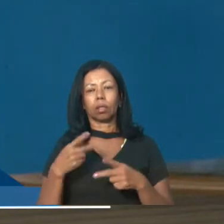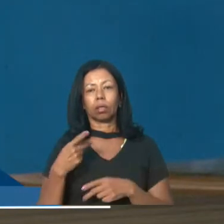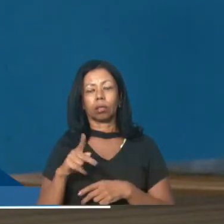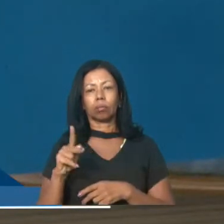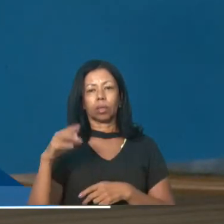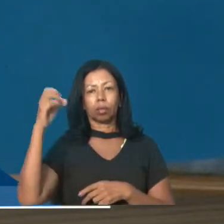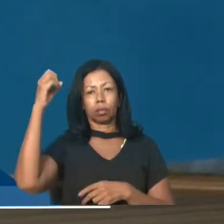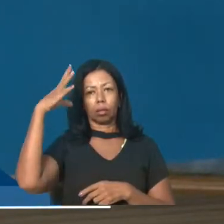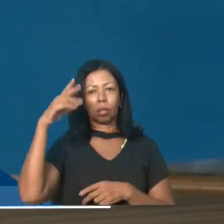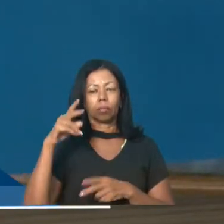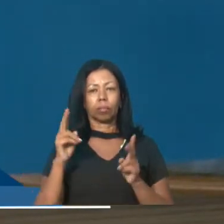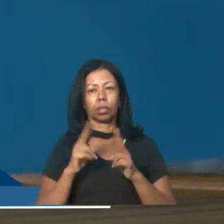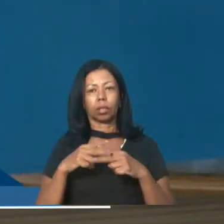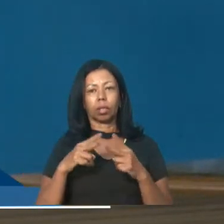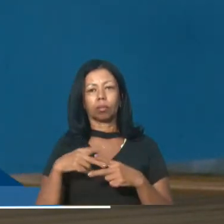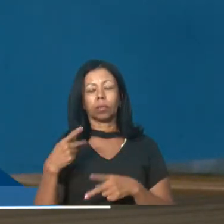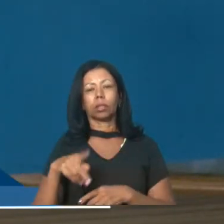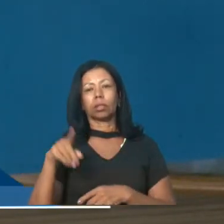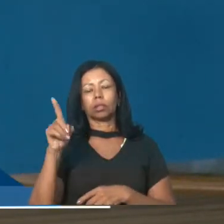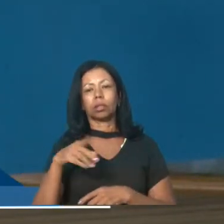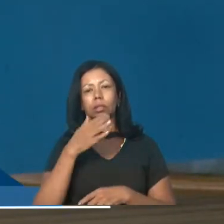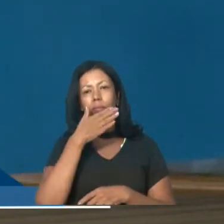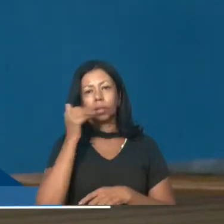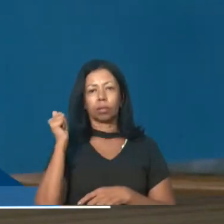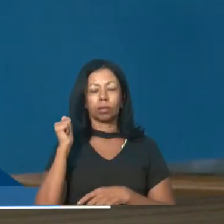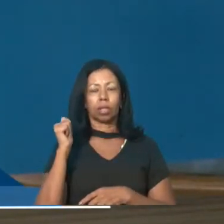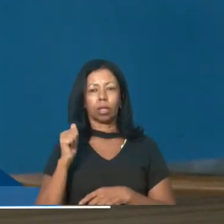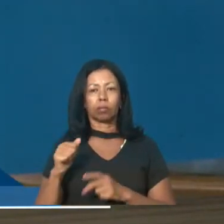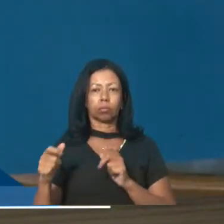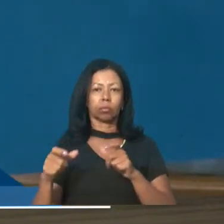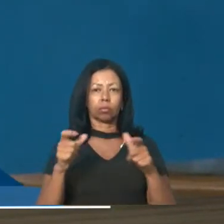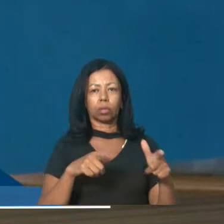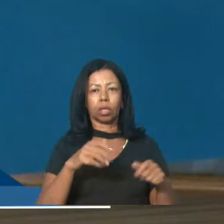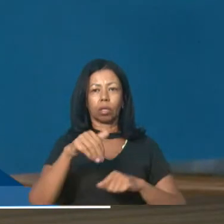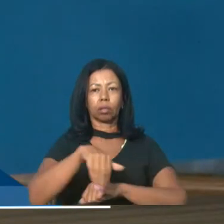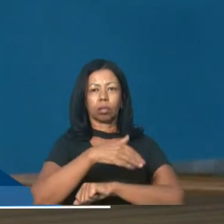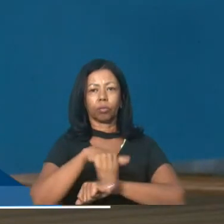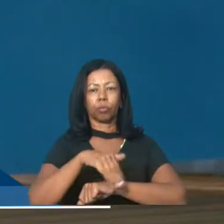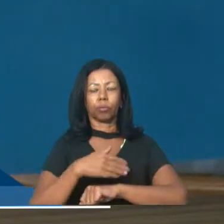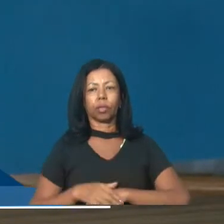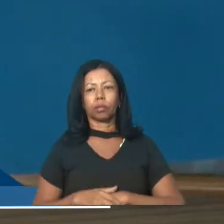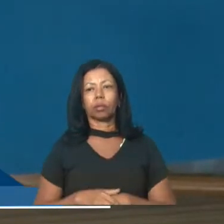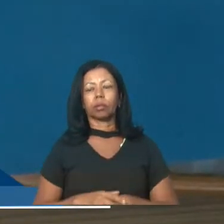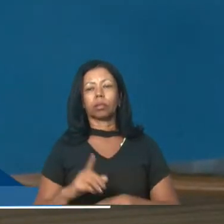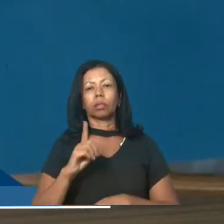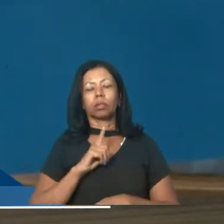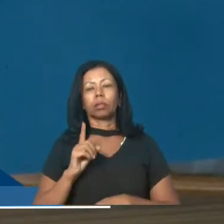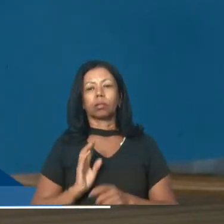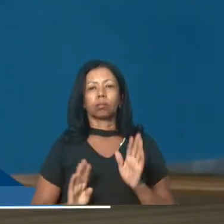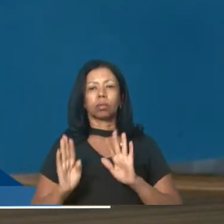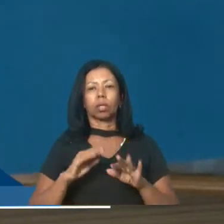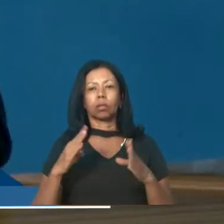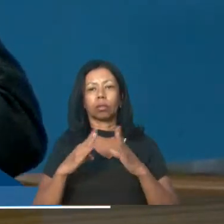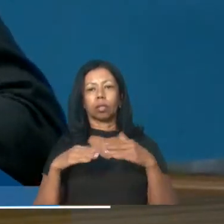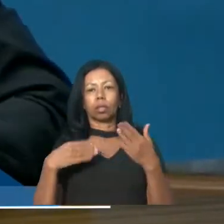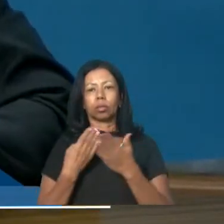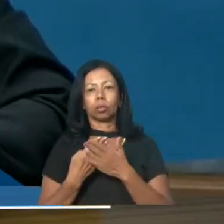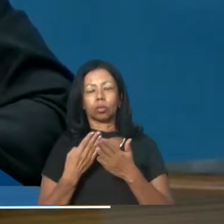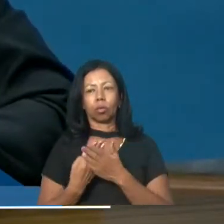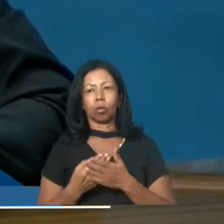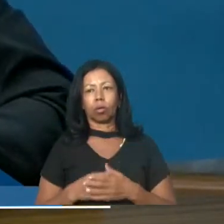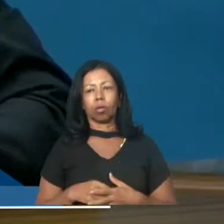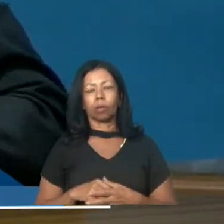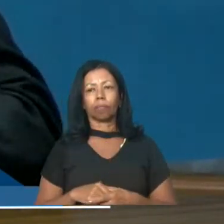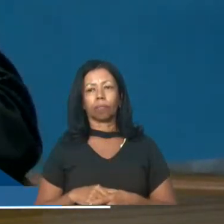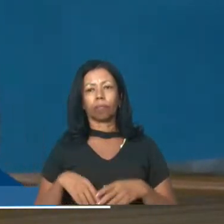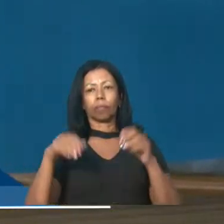pistão, brigando para que seja recapeado o piche, brigando para que a rua seja asfaltada, tenha manutenção no colégio. A assessoria dele,